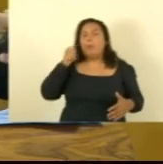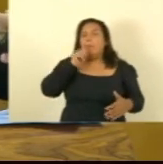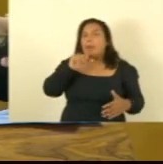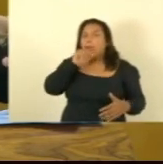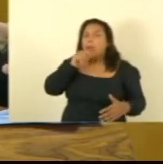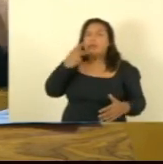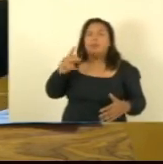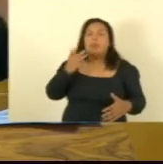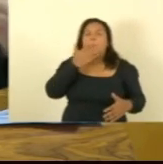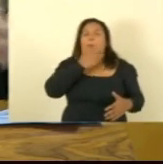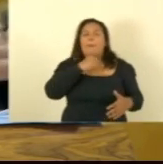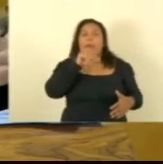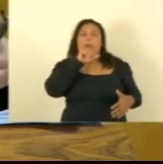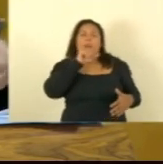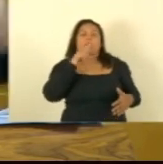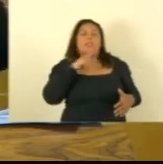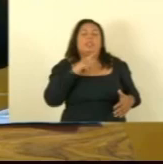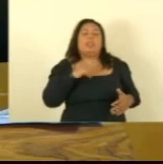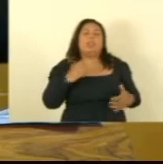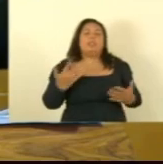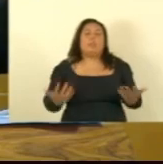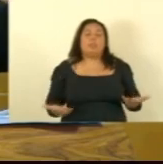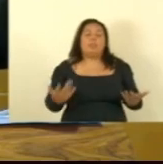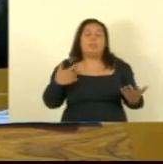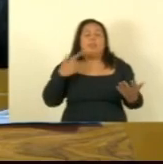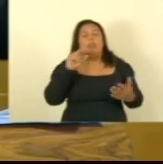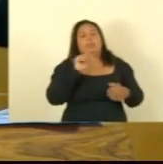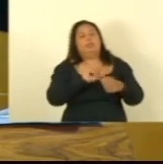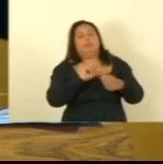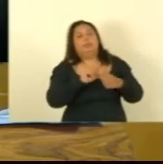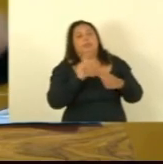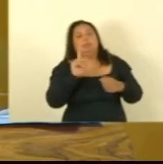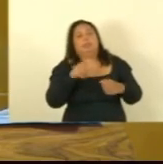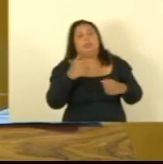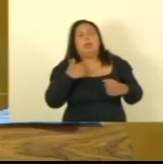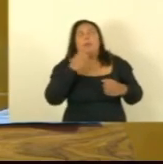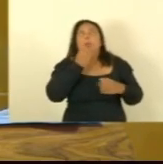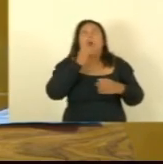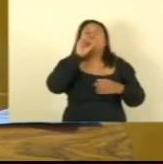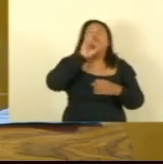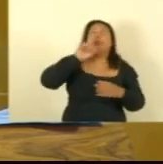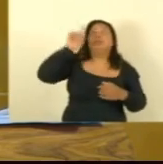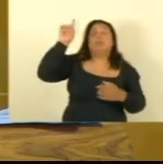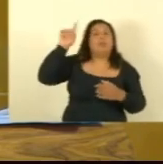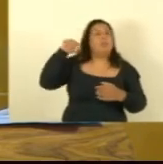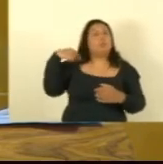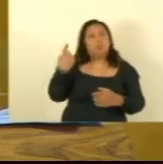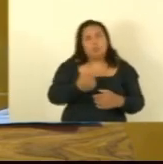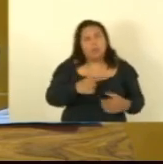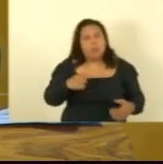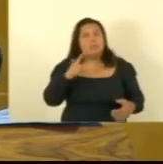pai possam dizer alto e bom som: graças ao bom Deus,